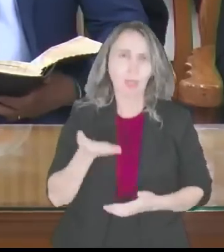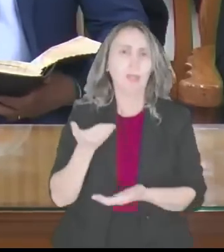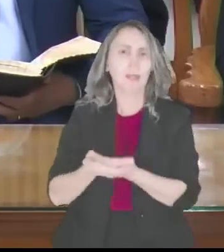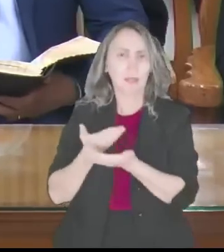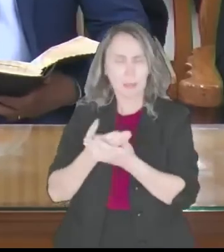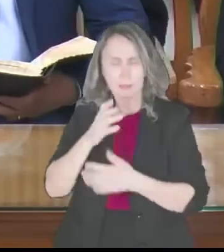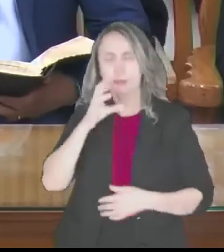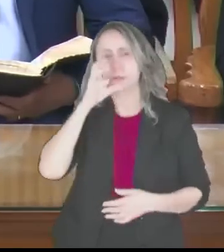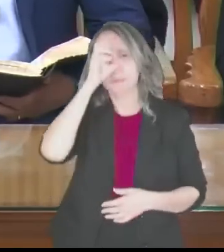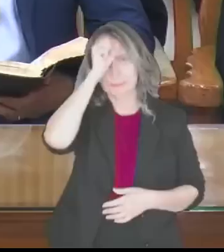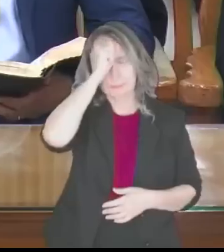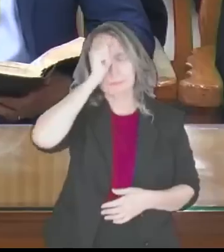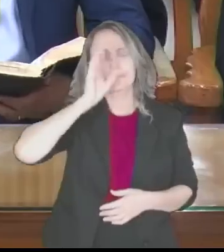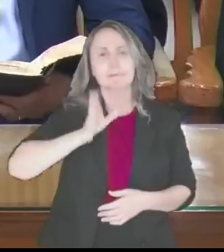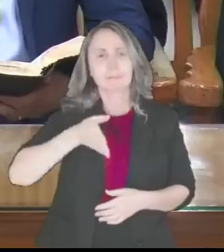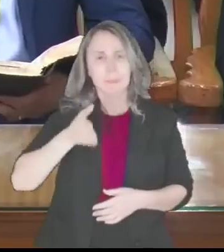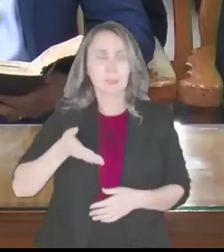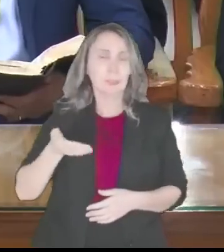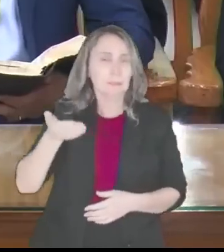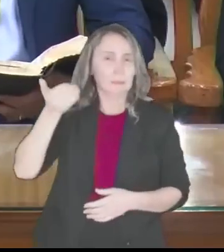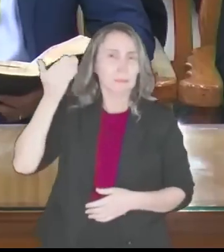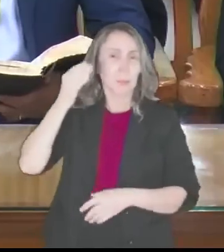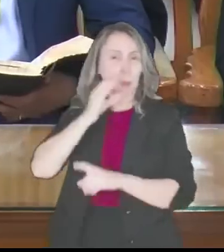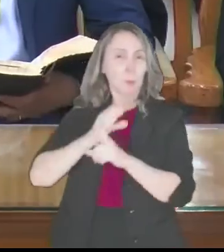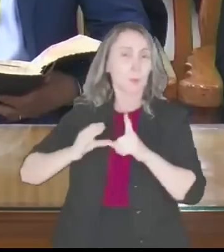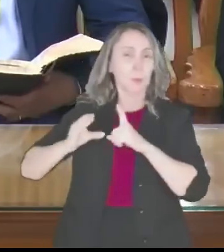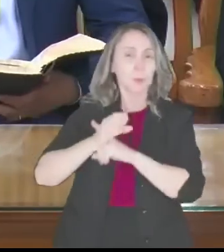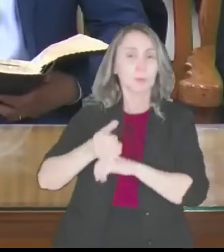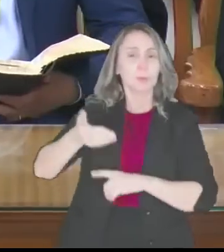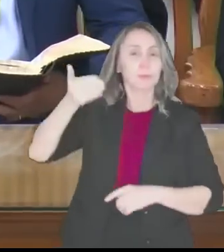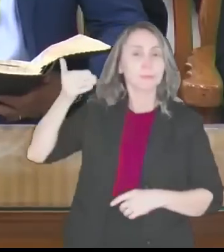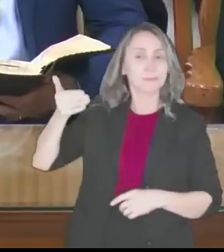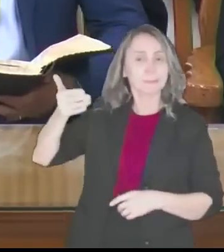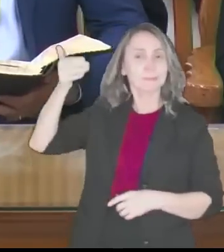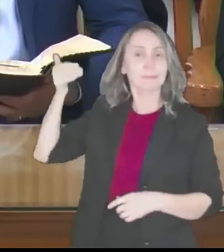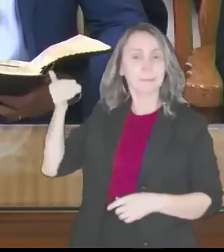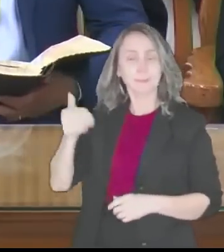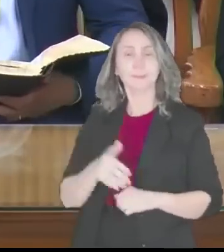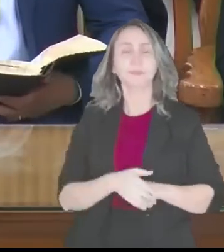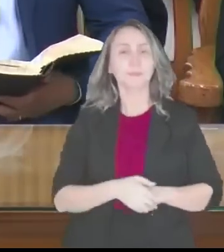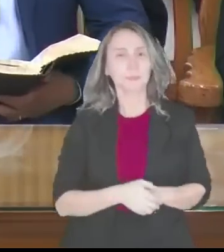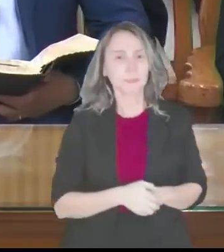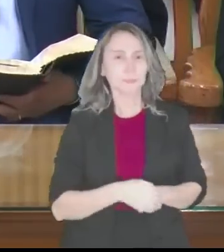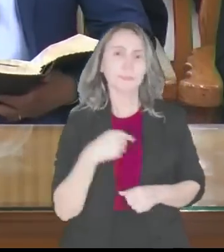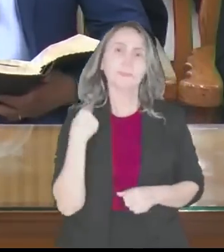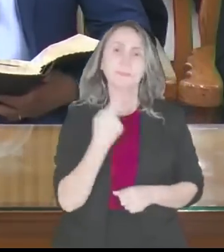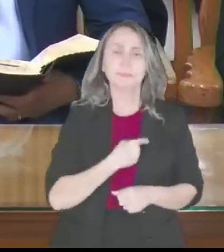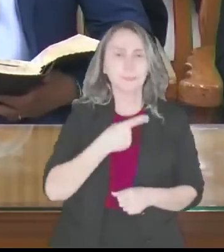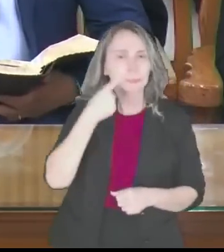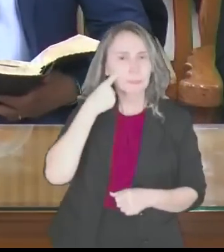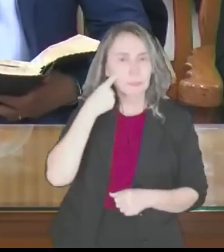porque nós vimos isso nos cultos anteriores. E nós vimos que ela disse: